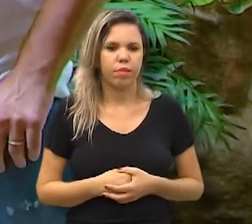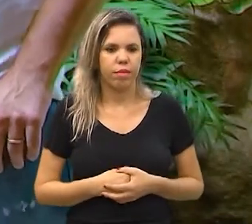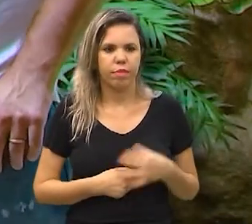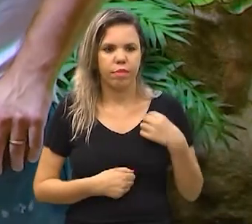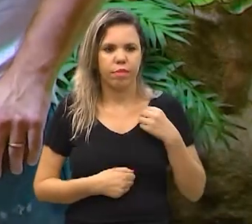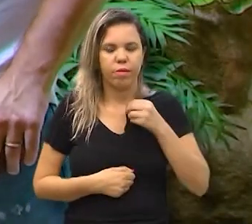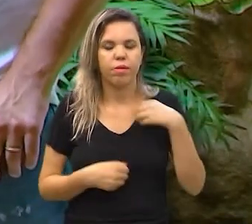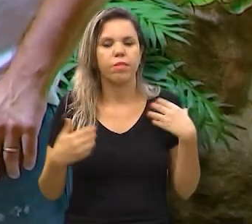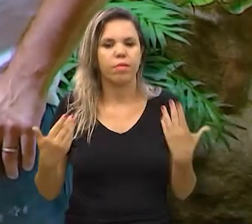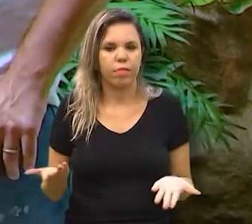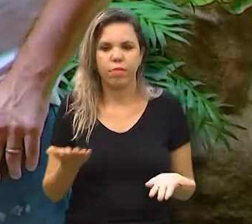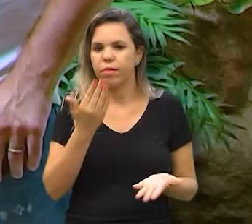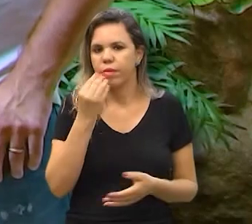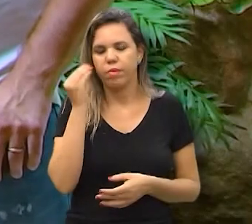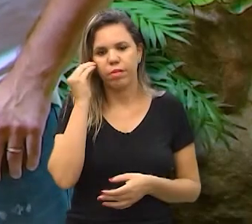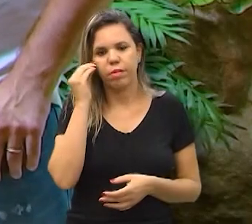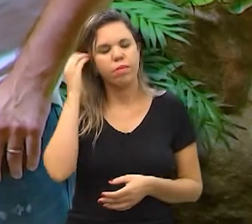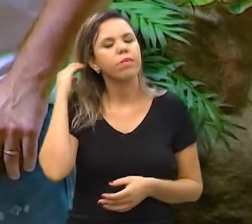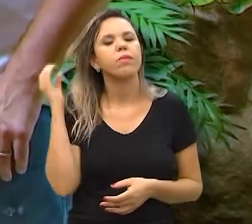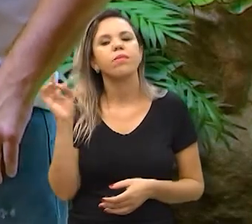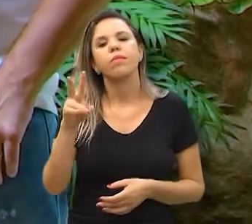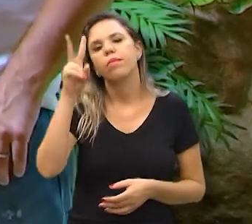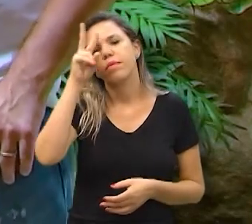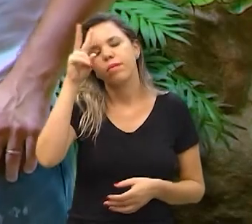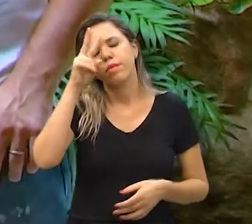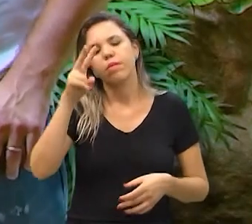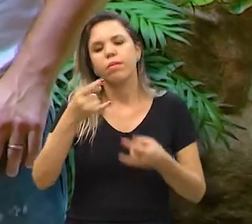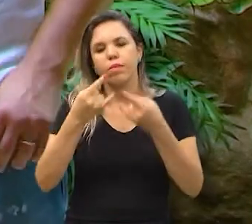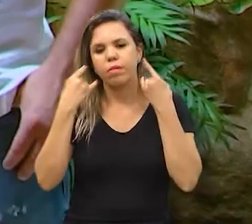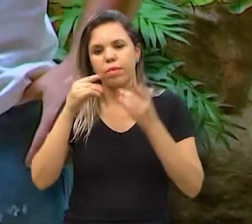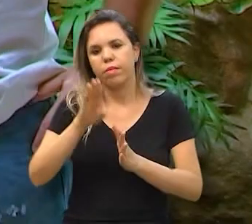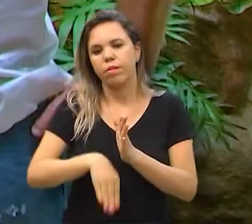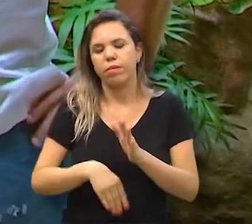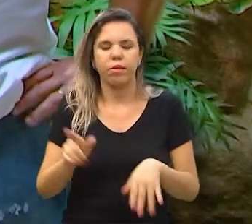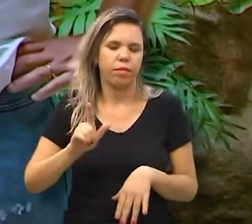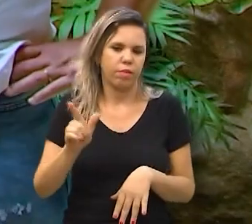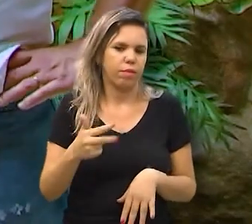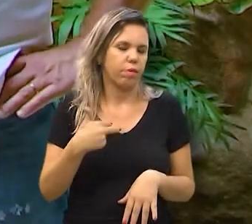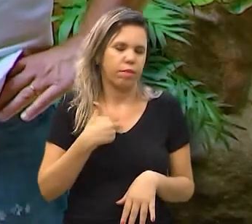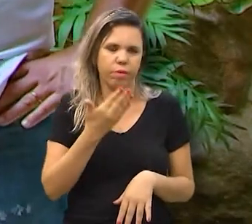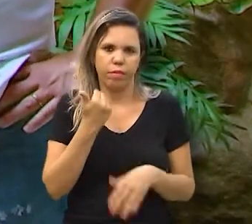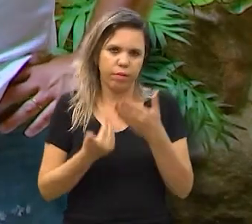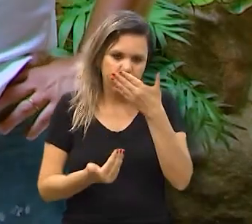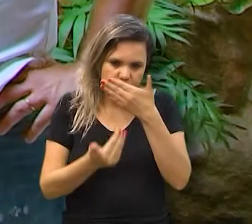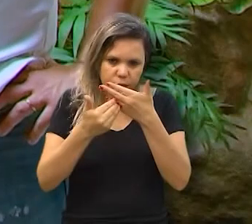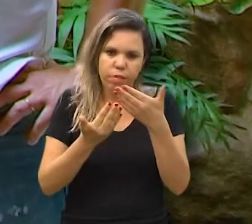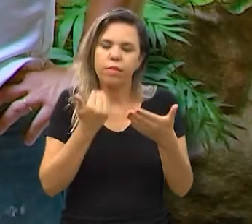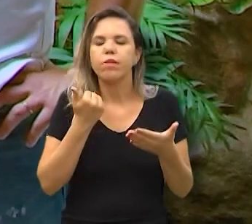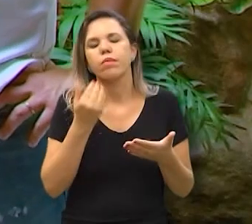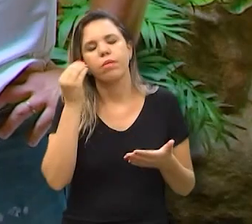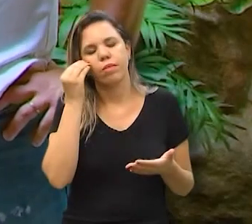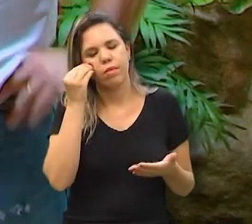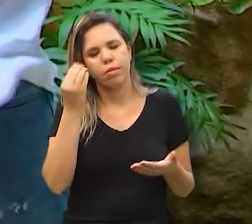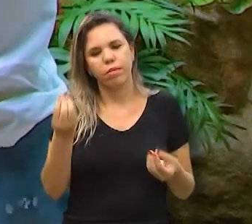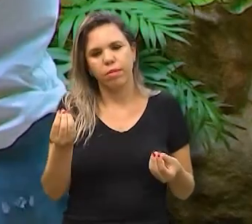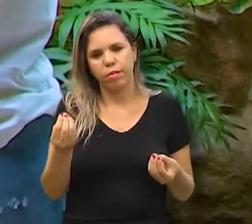chapeado, né? E chefe, enquanto eu experimento, né, só lembrando, gente, que eu tirei a máscara. Claro, não dá para experimentar, degustar